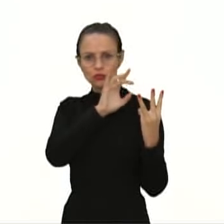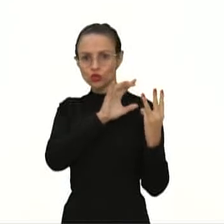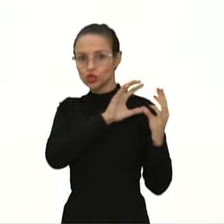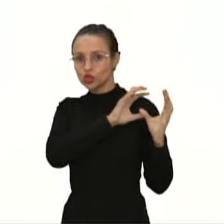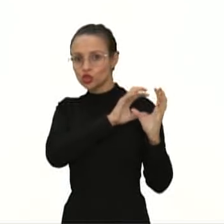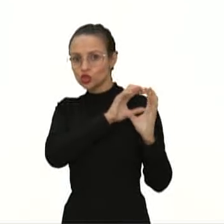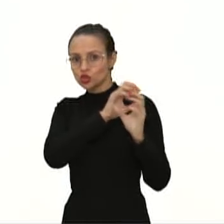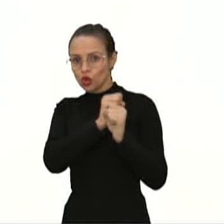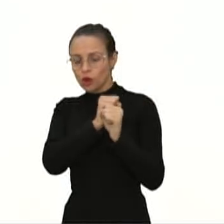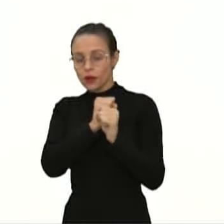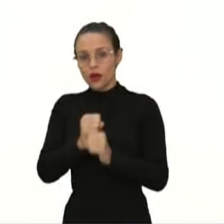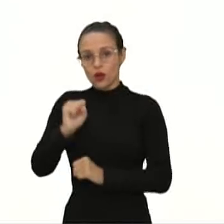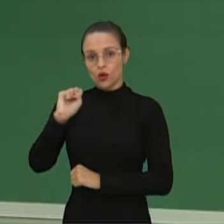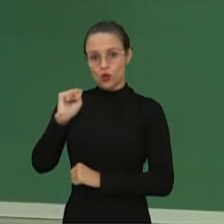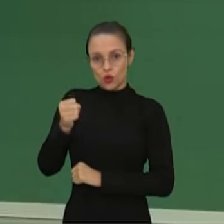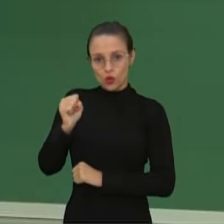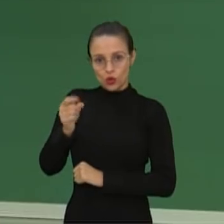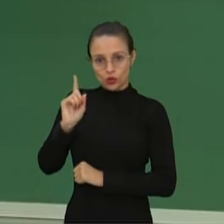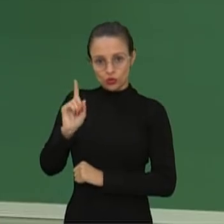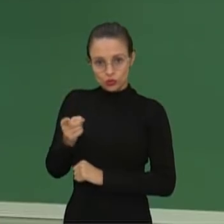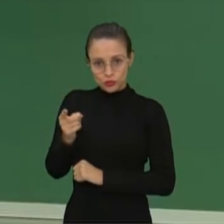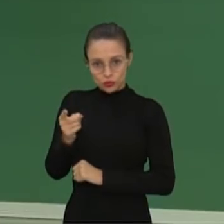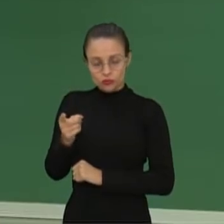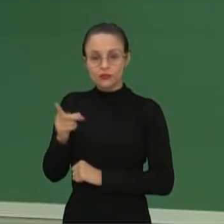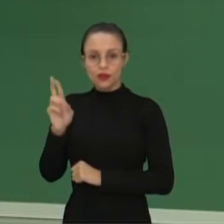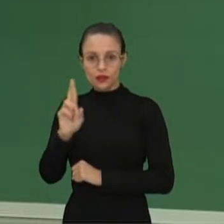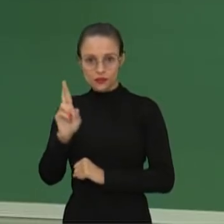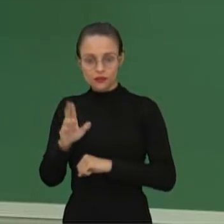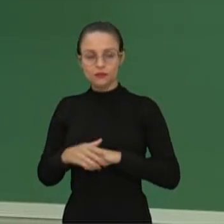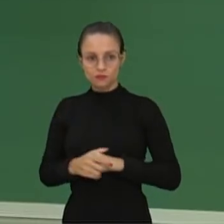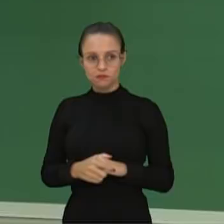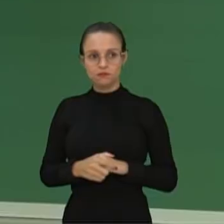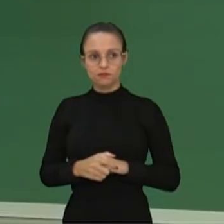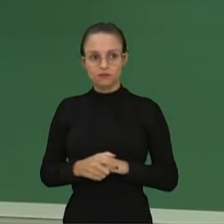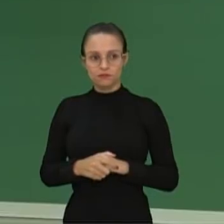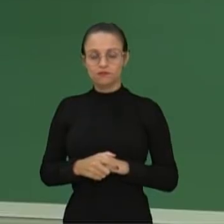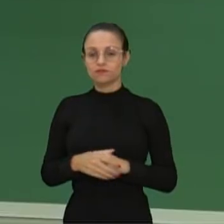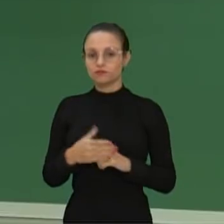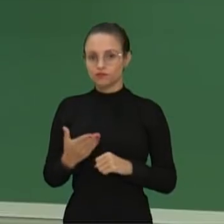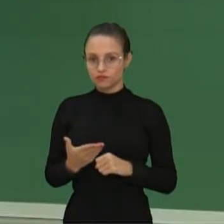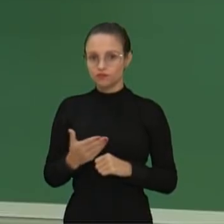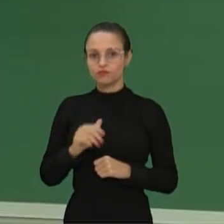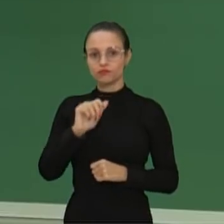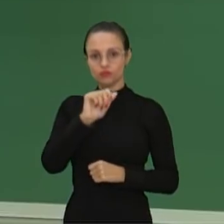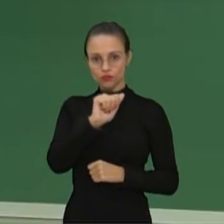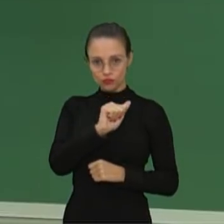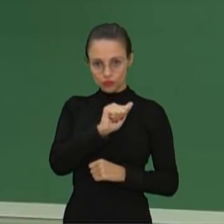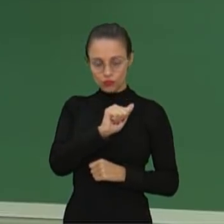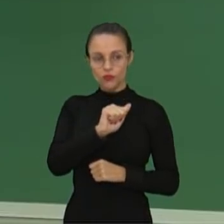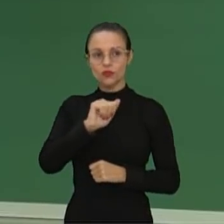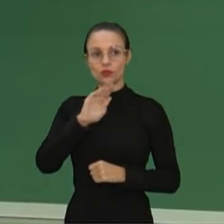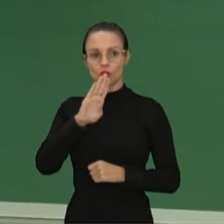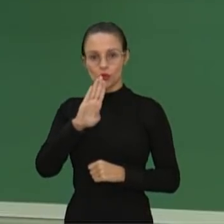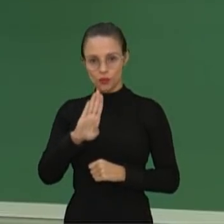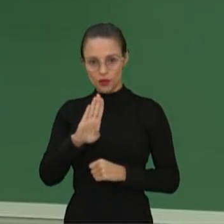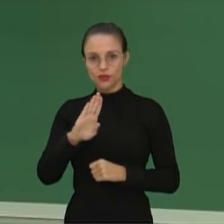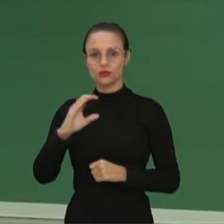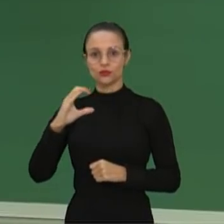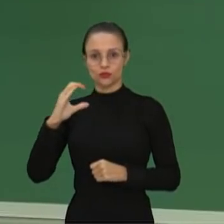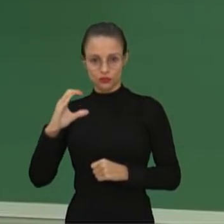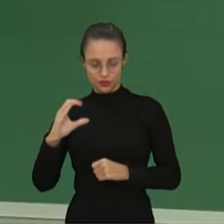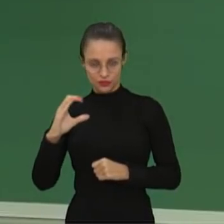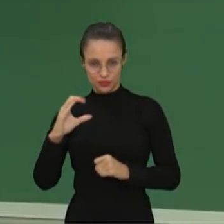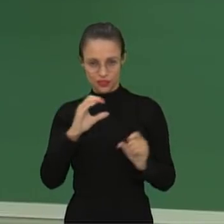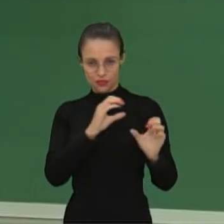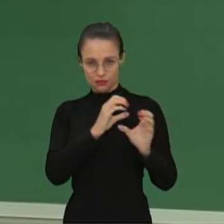R$8.000, certo? Vamos fazer isso então? Então vamos lá. Então juntei o funcionário A, o funcionário B, o funcionário